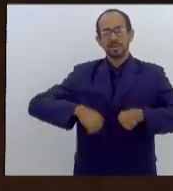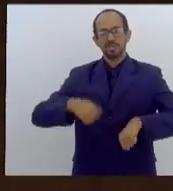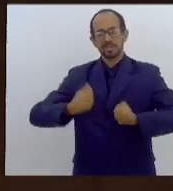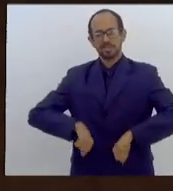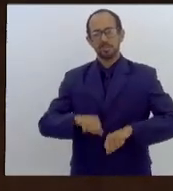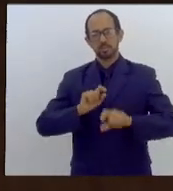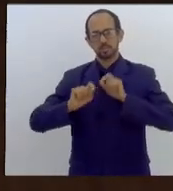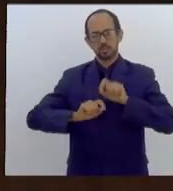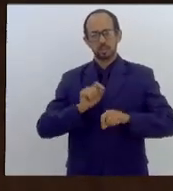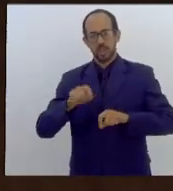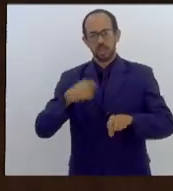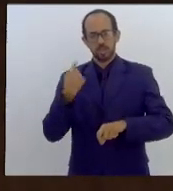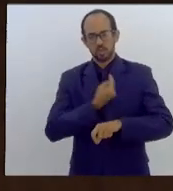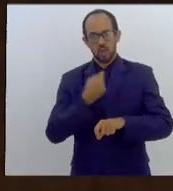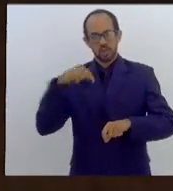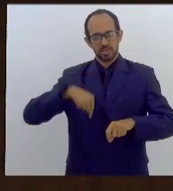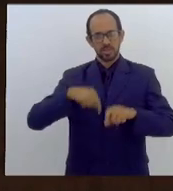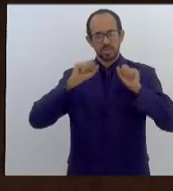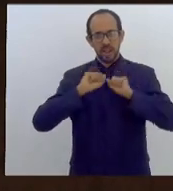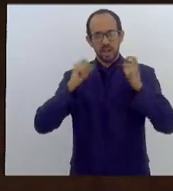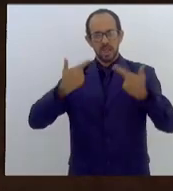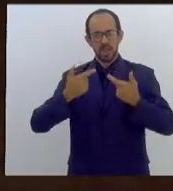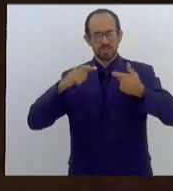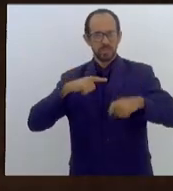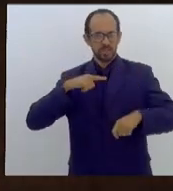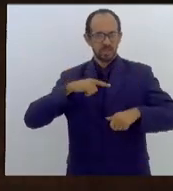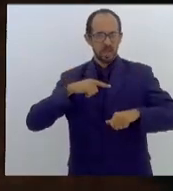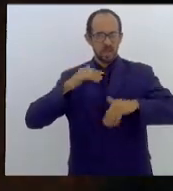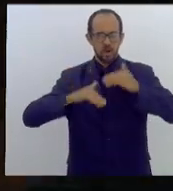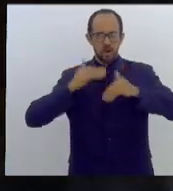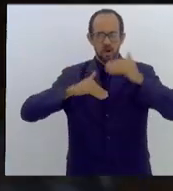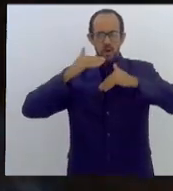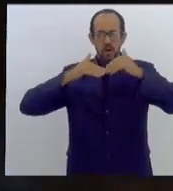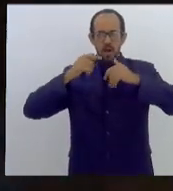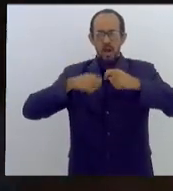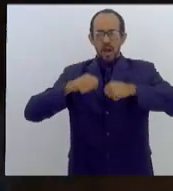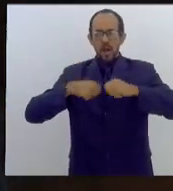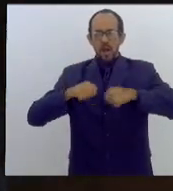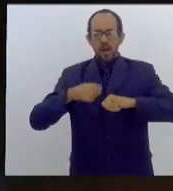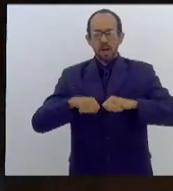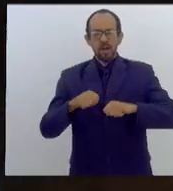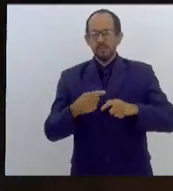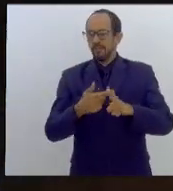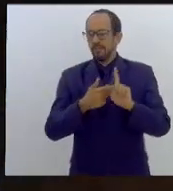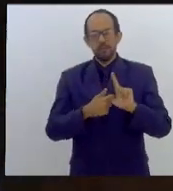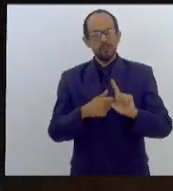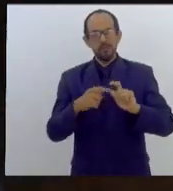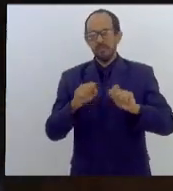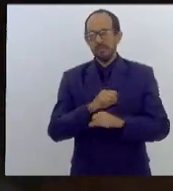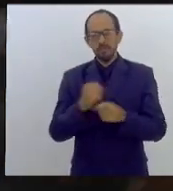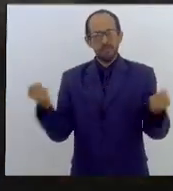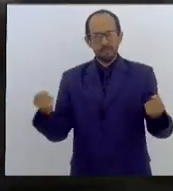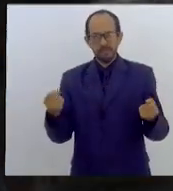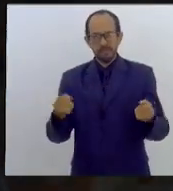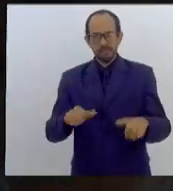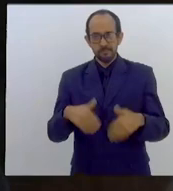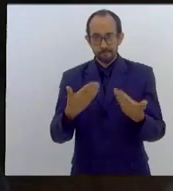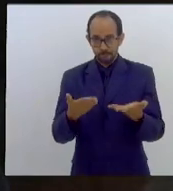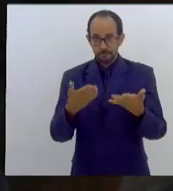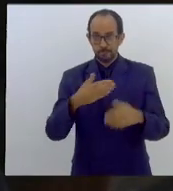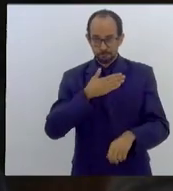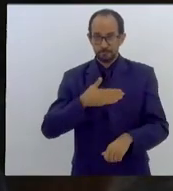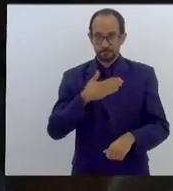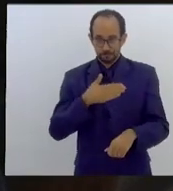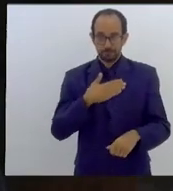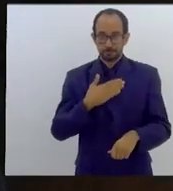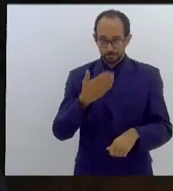na Casa, de fato, projetos de desenvolvimento econômico para o Estado. Endividamento não dá, presidente. Então, queria chamar a